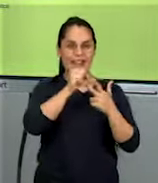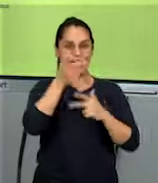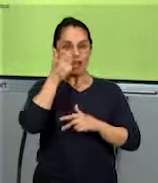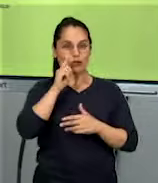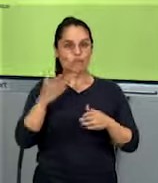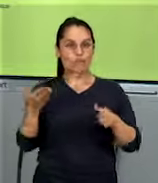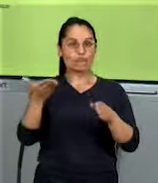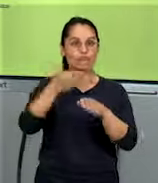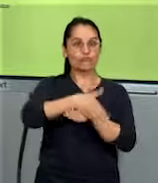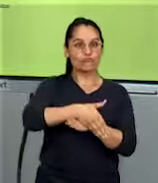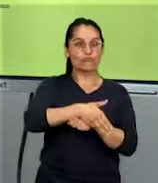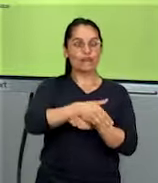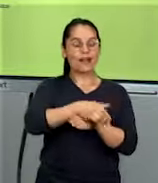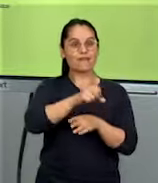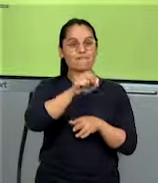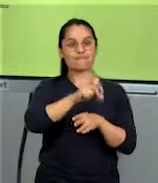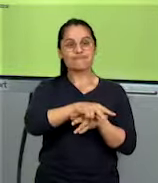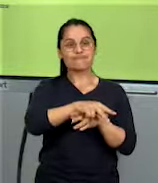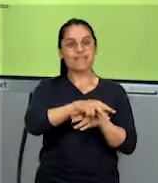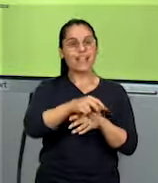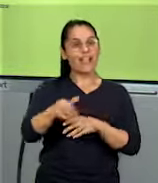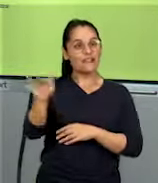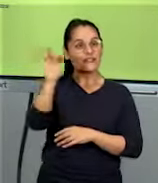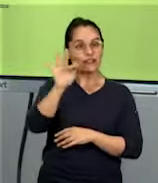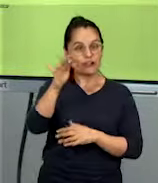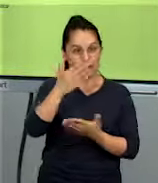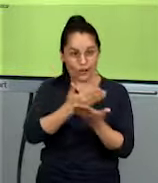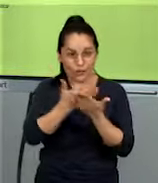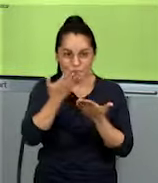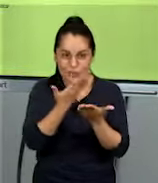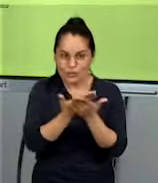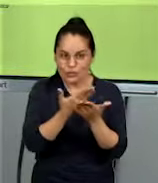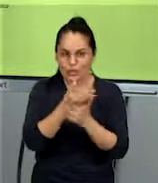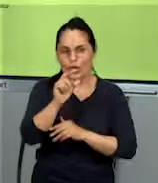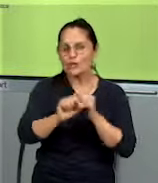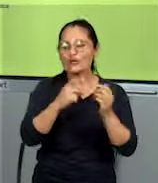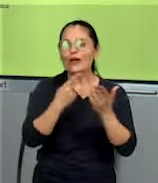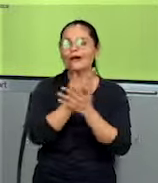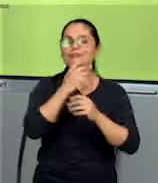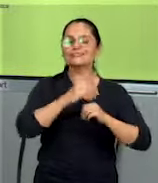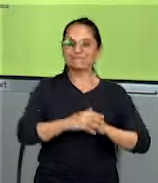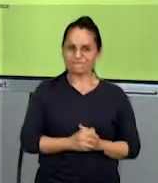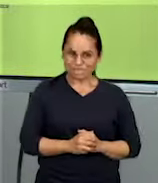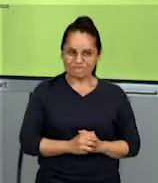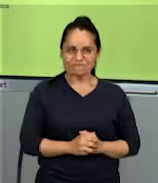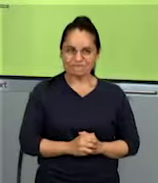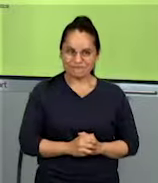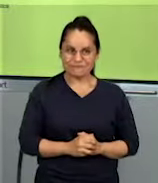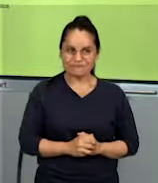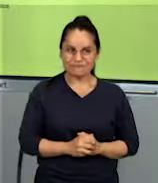na faculdade, vai começar a estudar ali e essa pessoa, ela